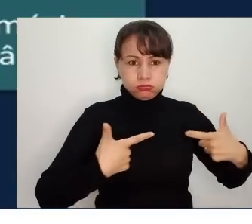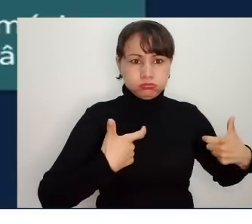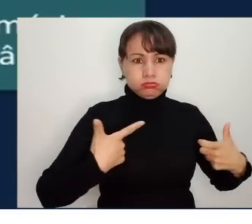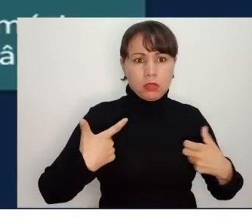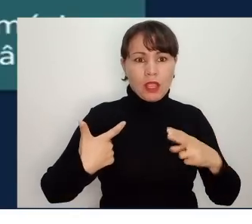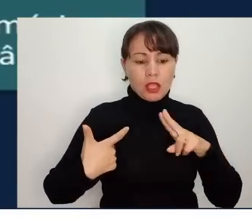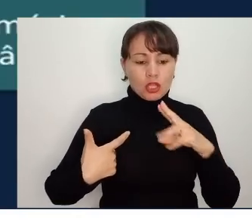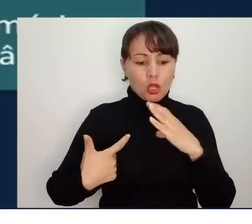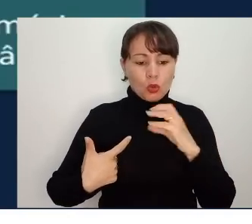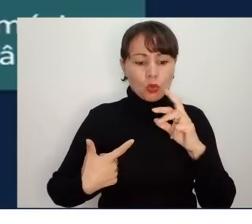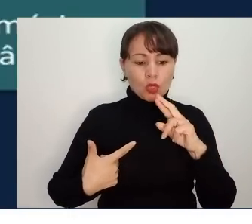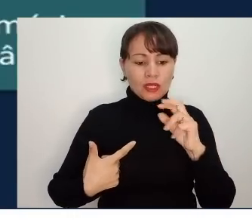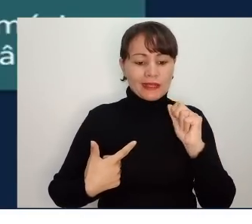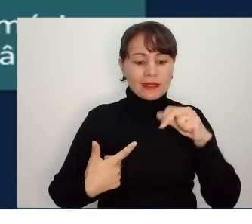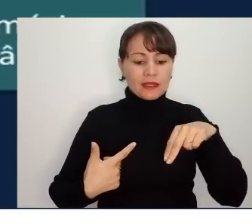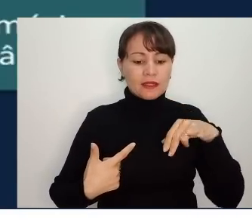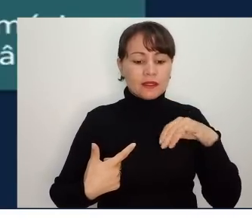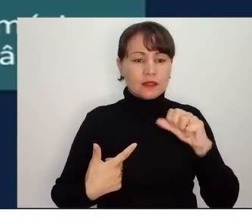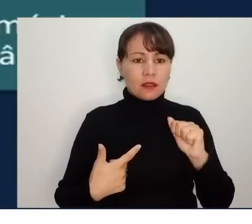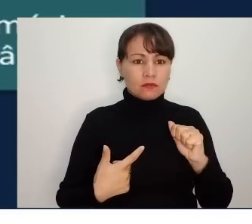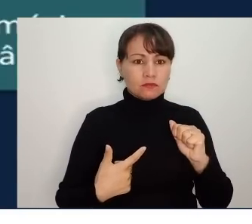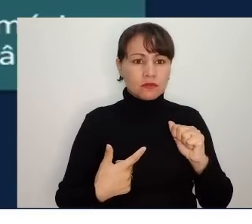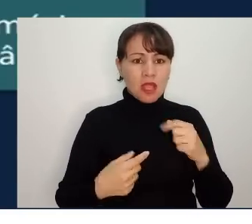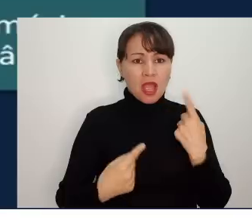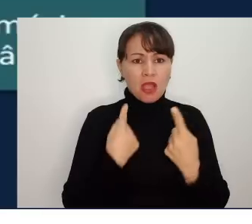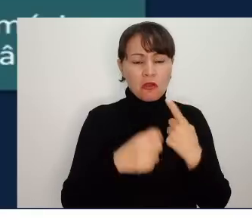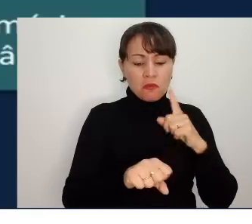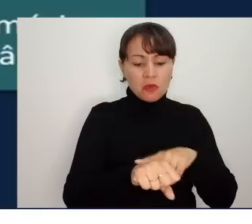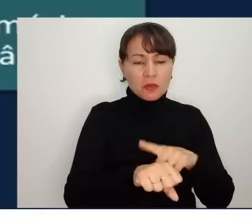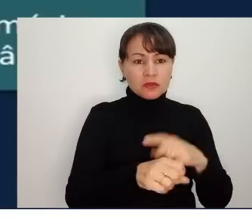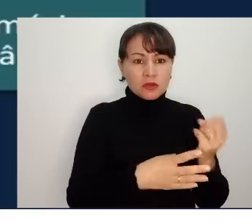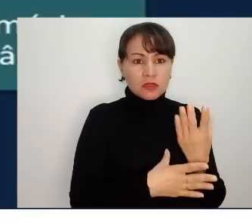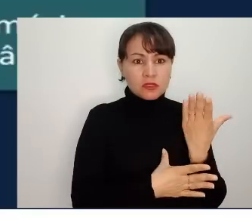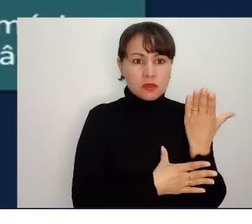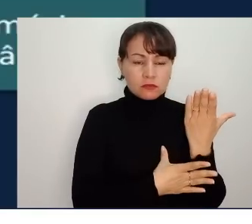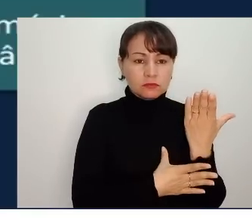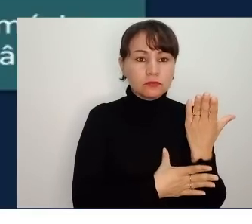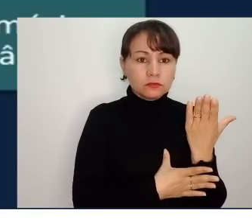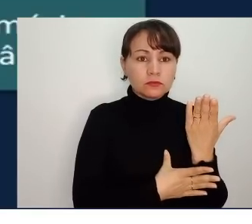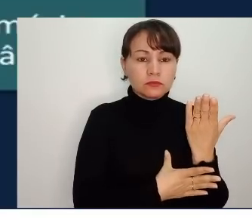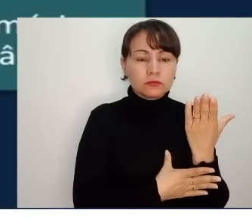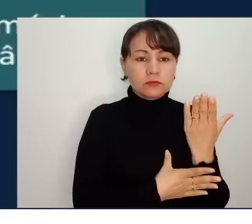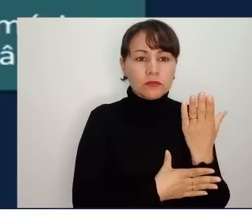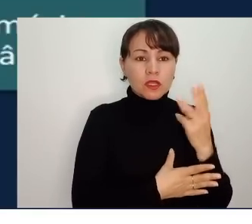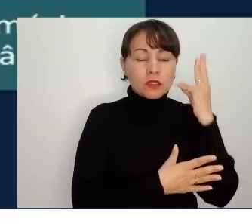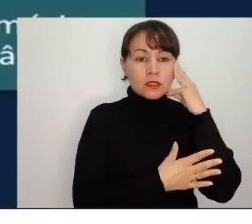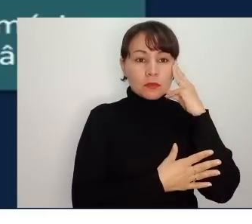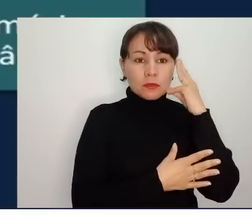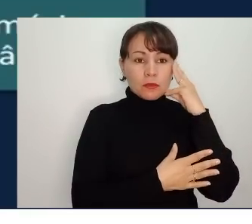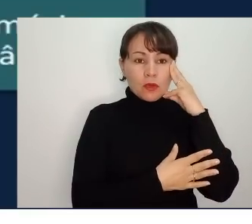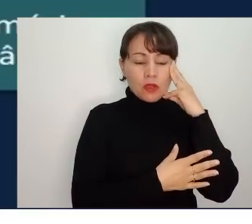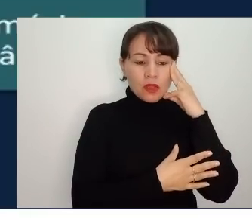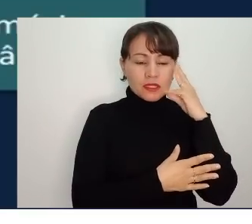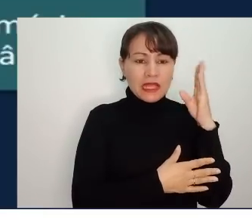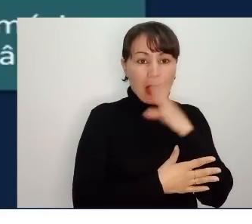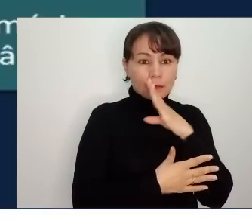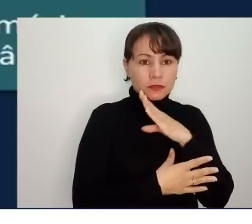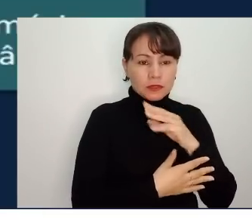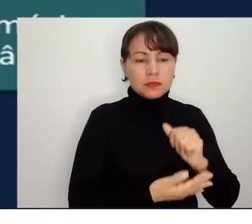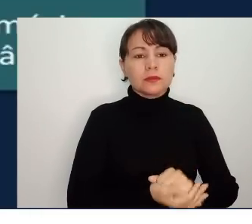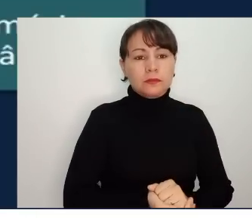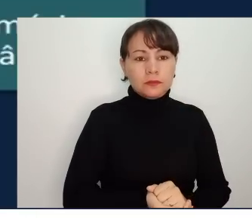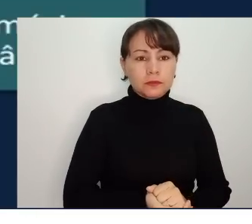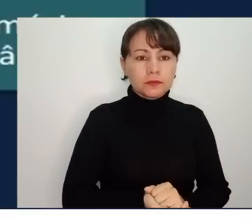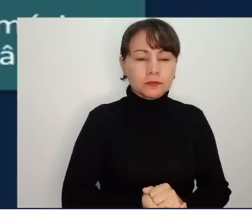Ucrânia, algum evento que aconteceu durante um determinado período. Então, são memórias episódicas.